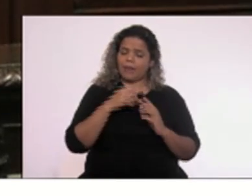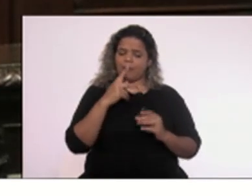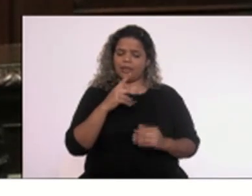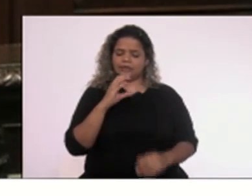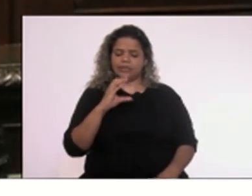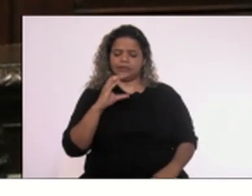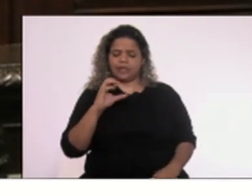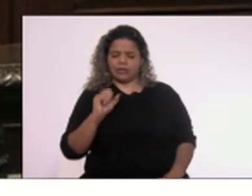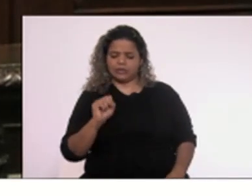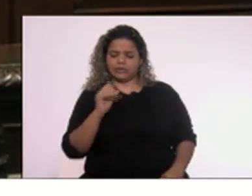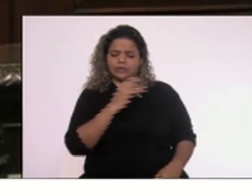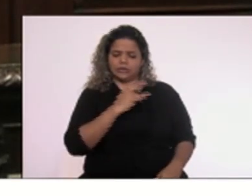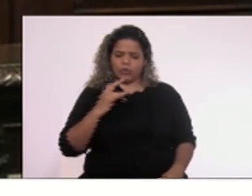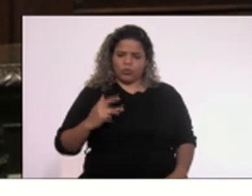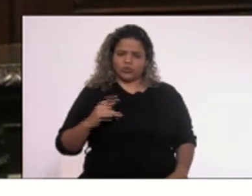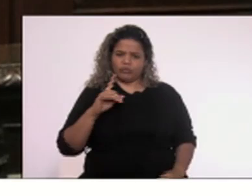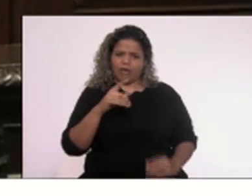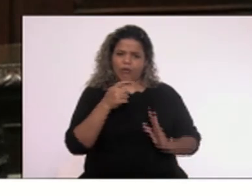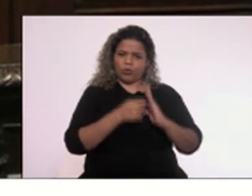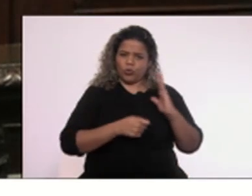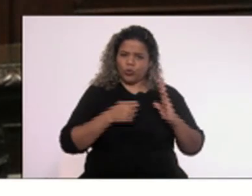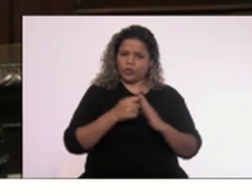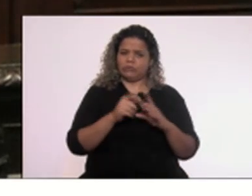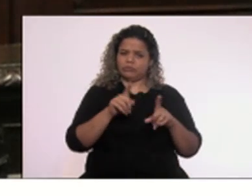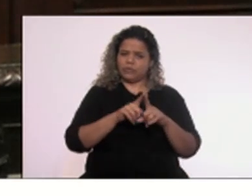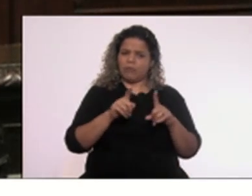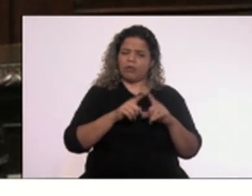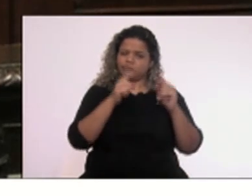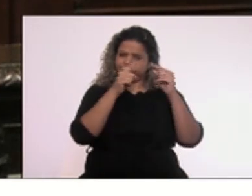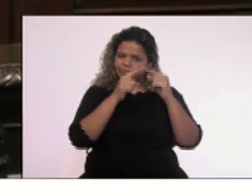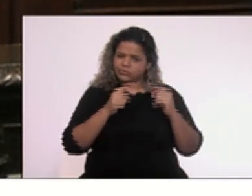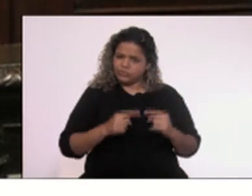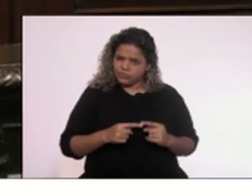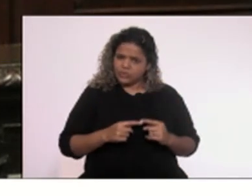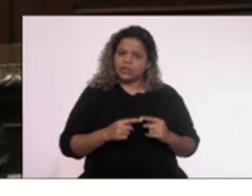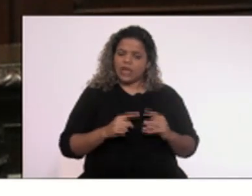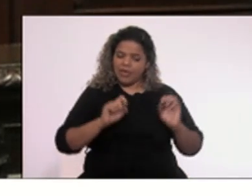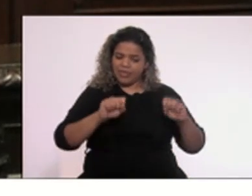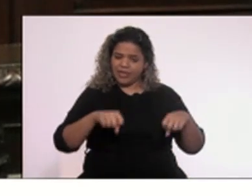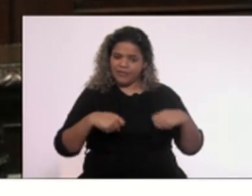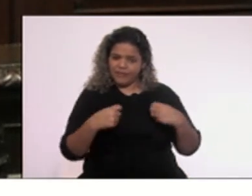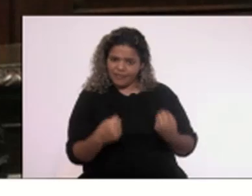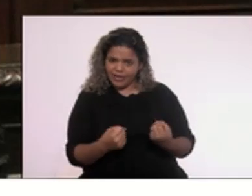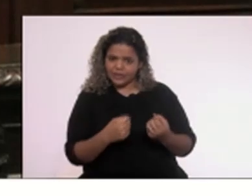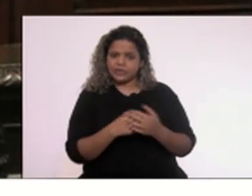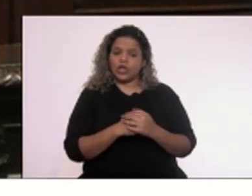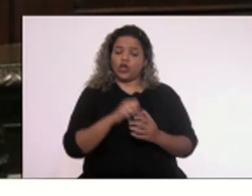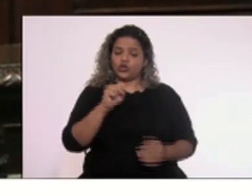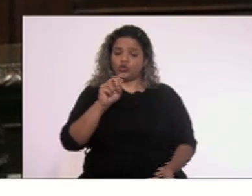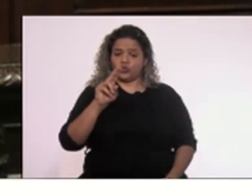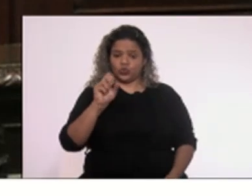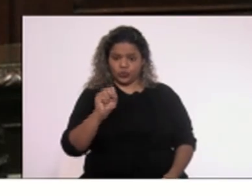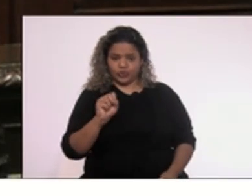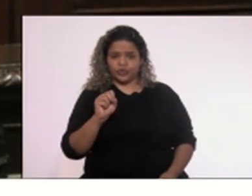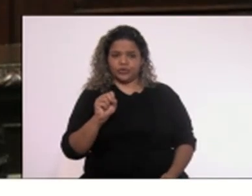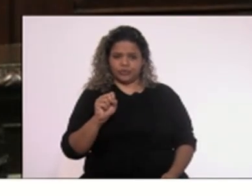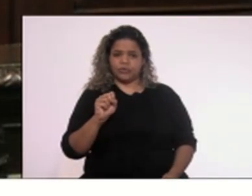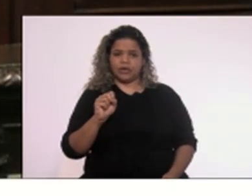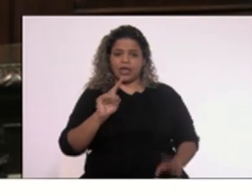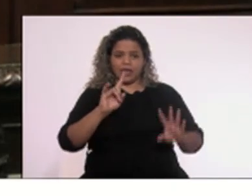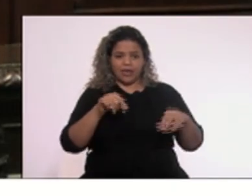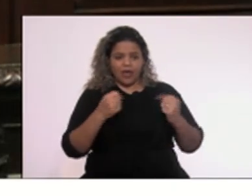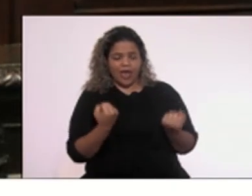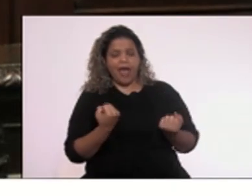da Saúde, que é a luta também que corresponde à luta pela defesa do SUS, a luta